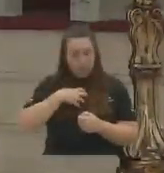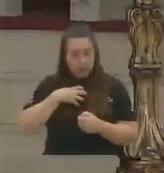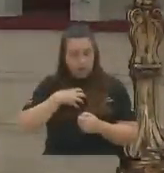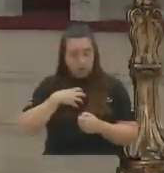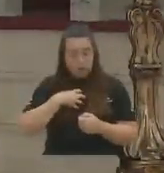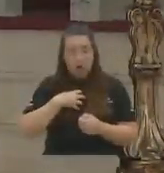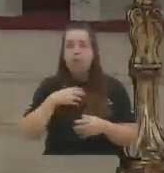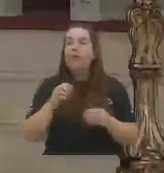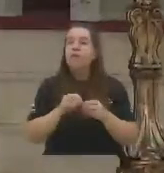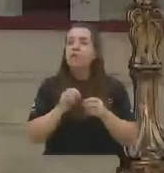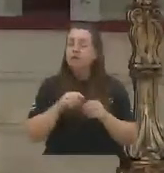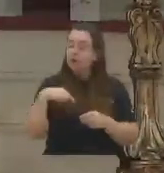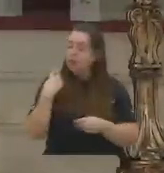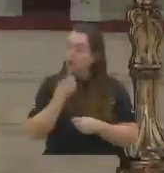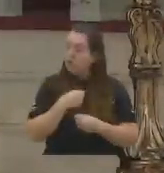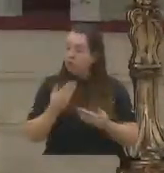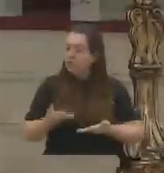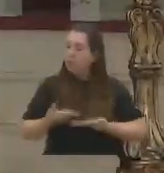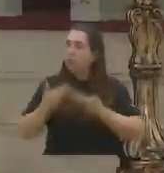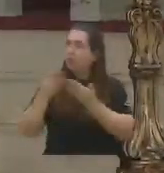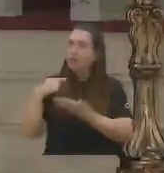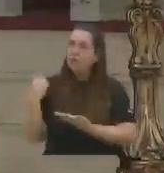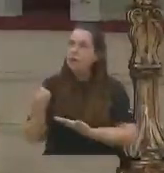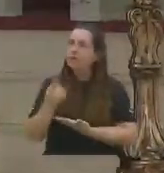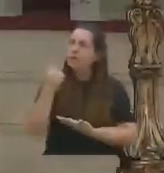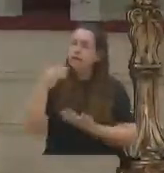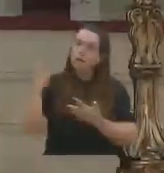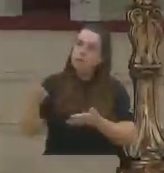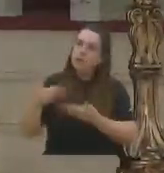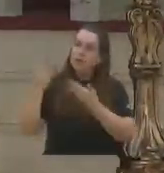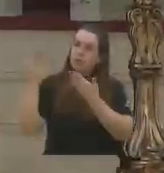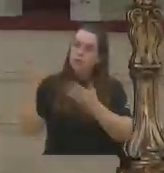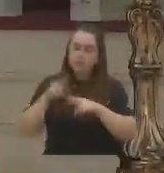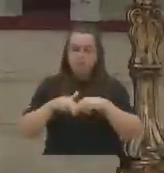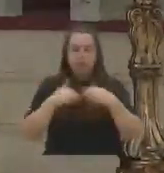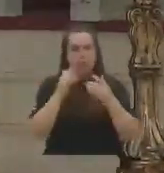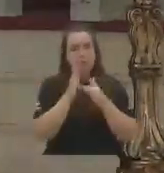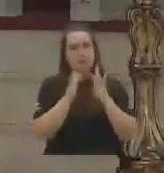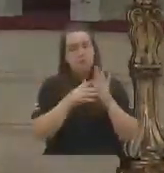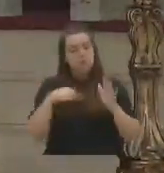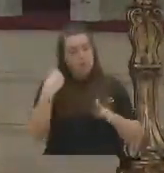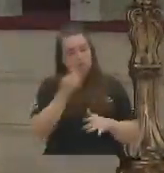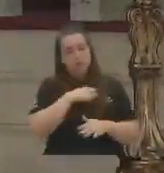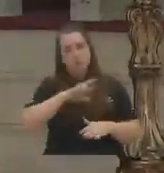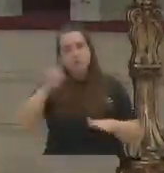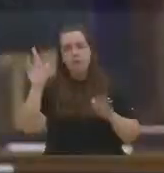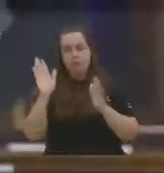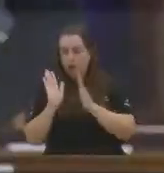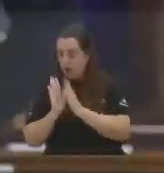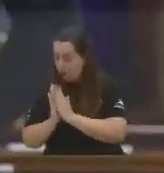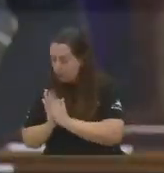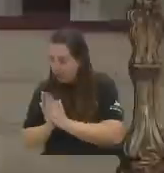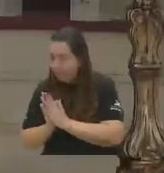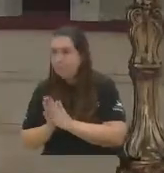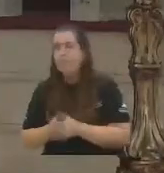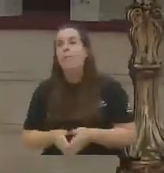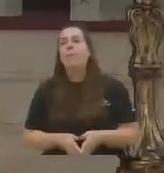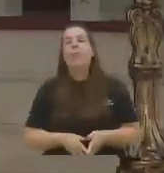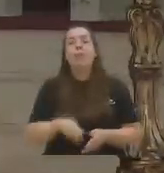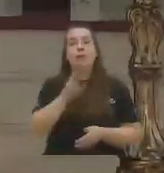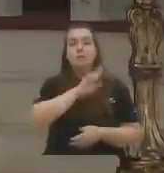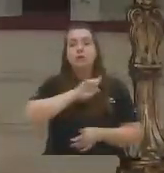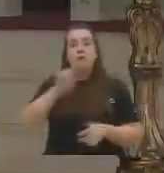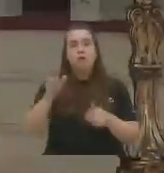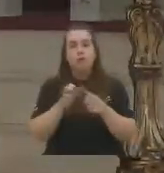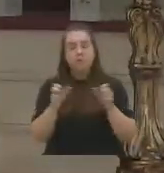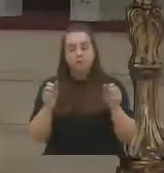de nós mesmos uma oferenda eterna para vós, por Cristo nosso Senhor. Amém.